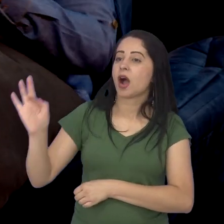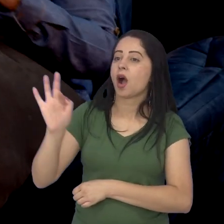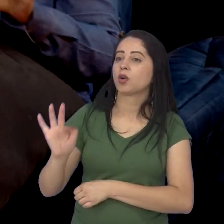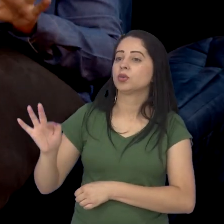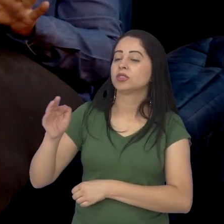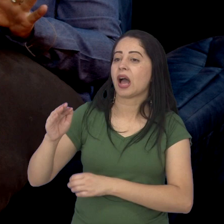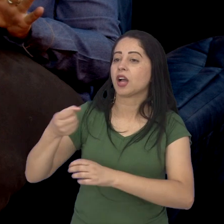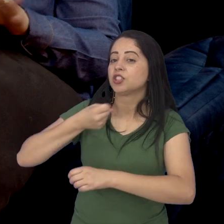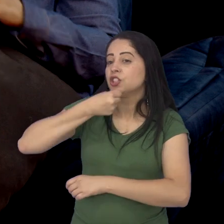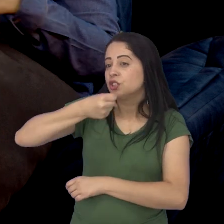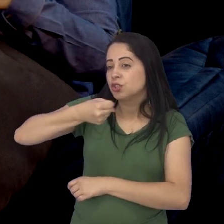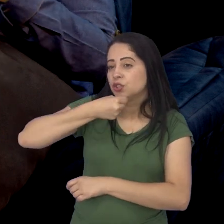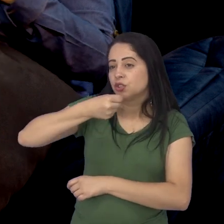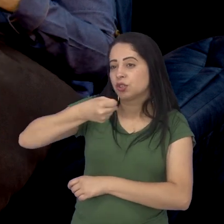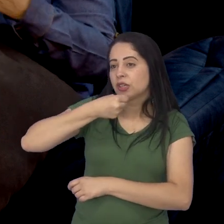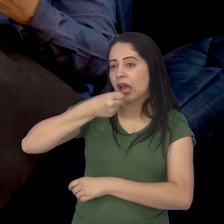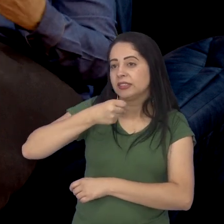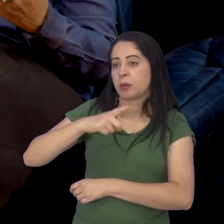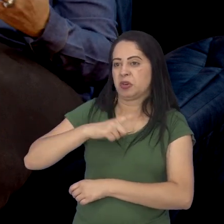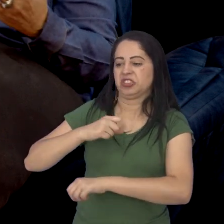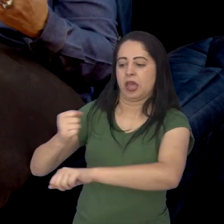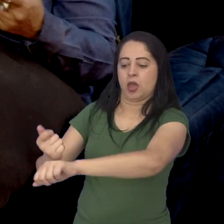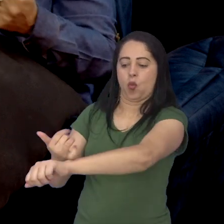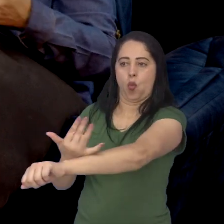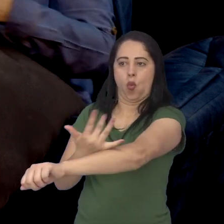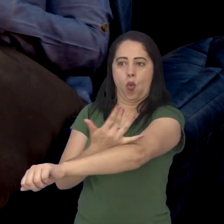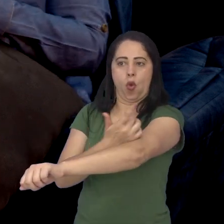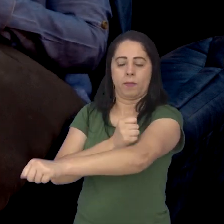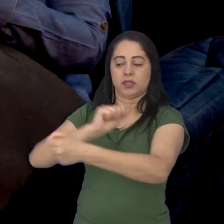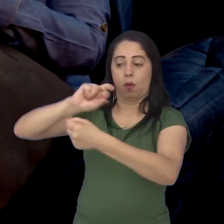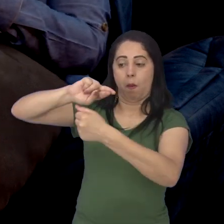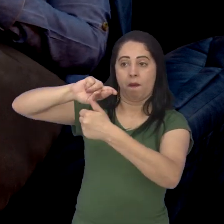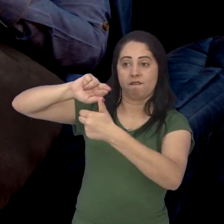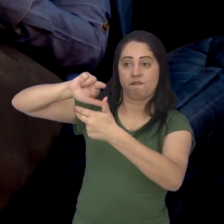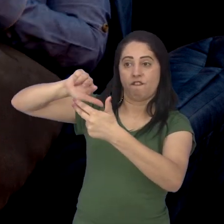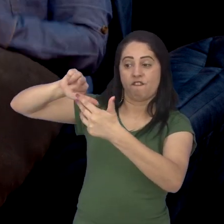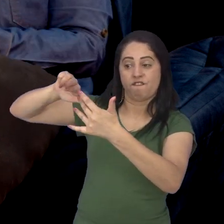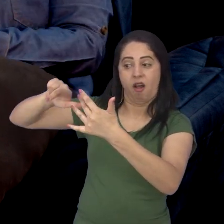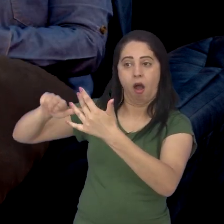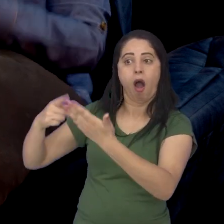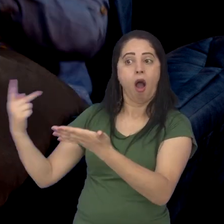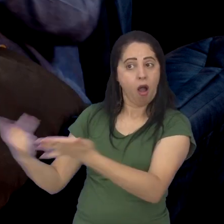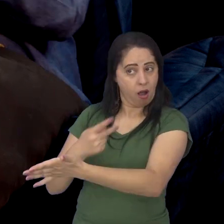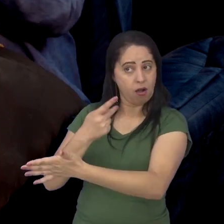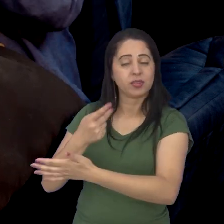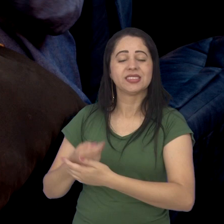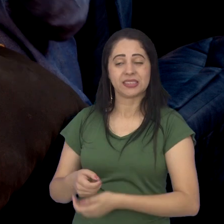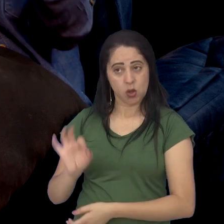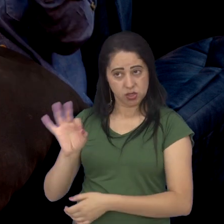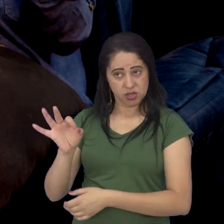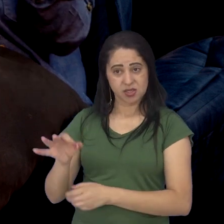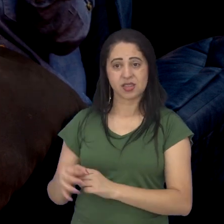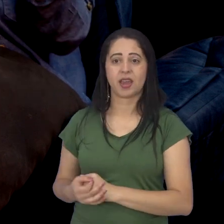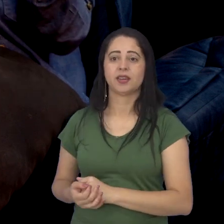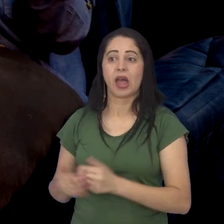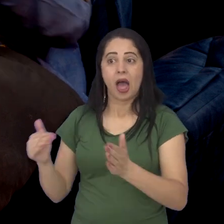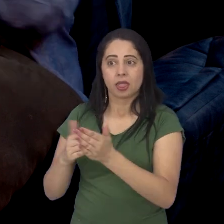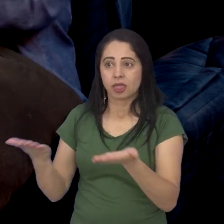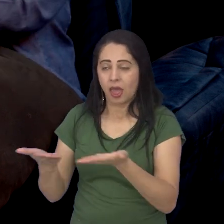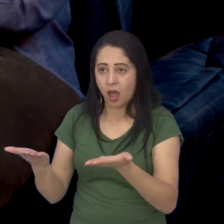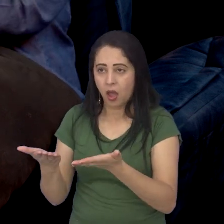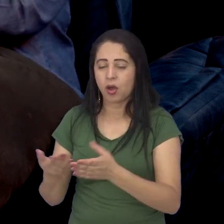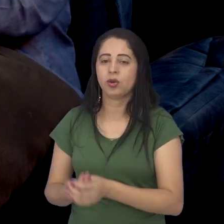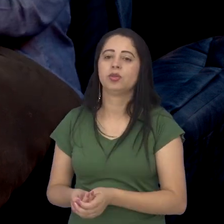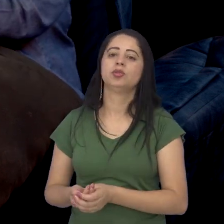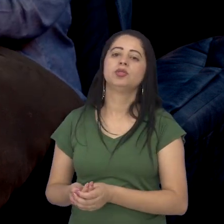aconteceu um monte de coisa, né? Foi cheia de emoções, né? E foram bem importantes na sua vida que define